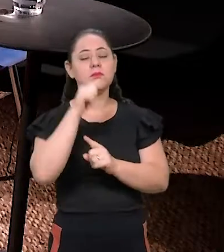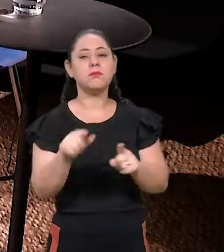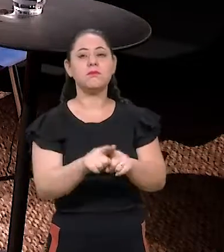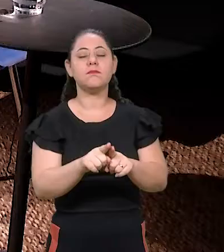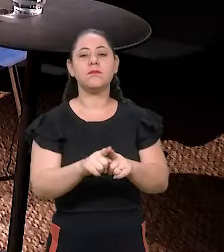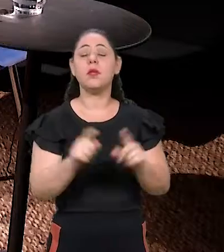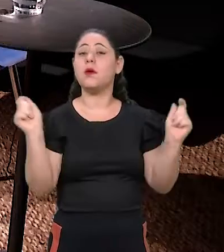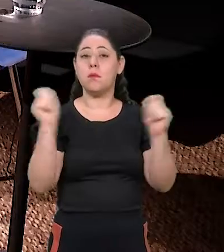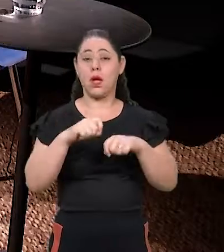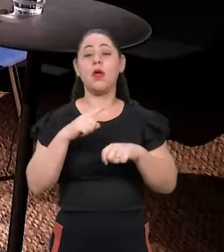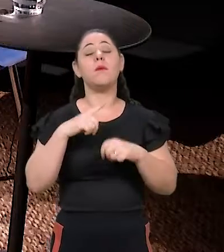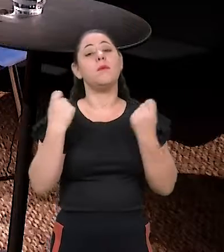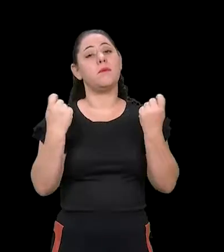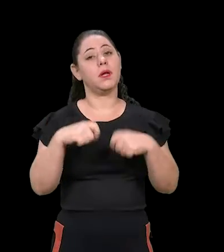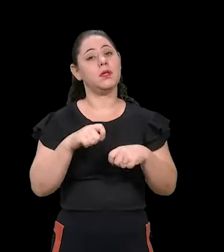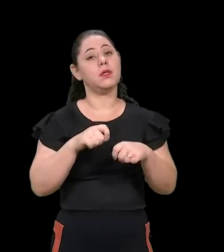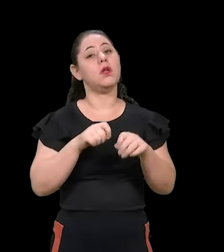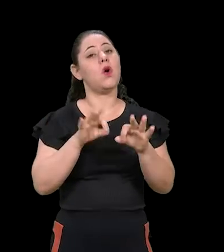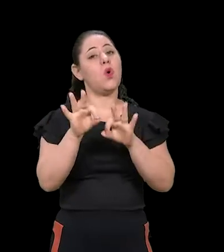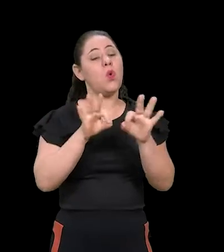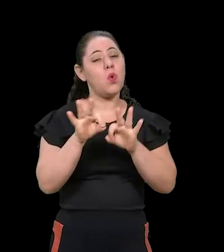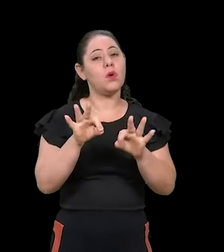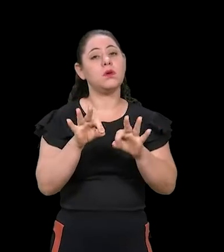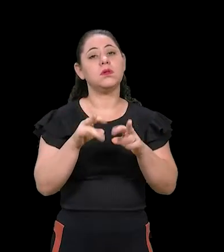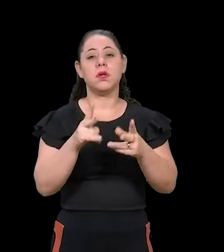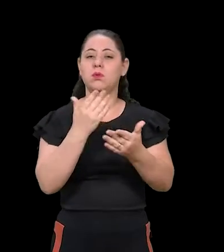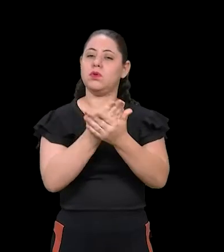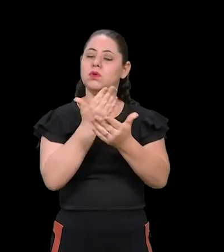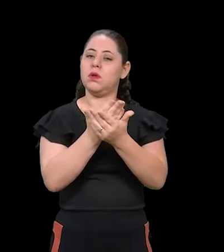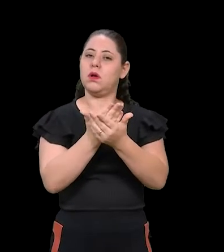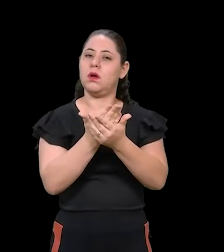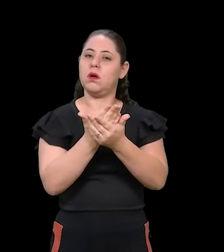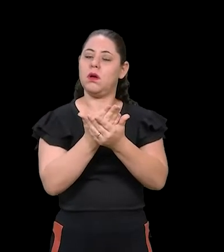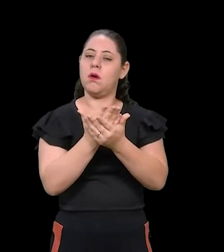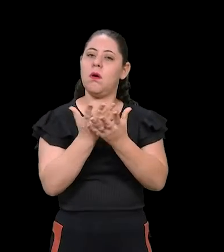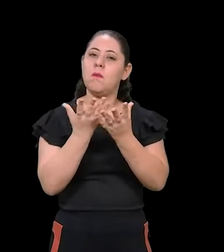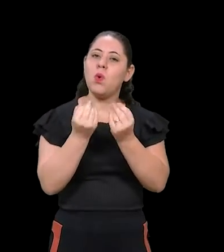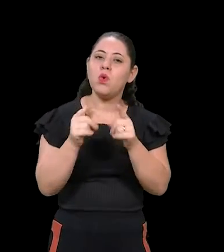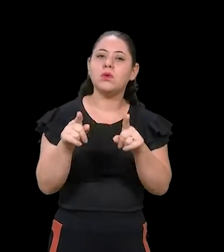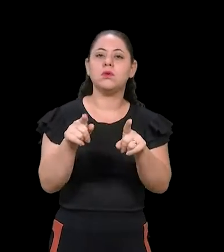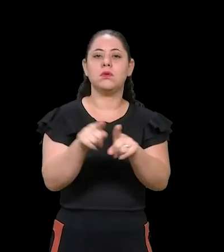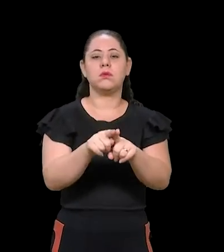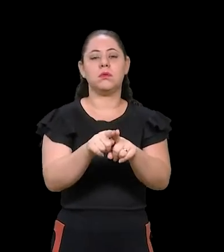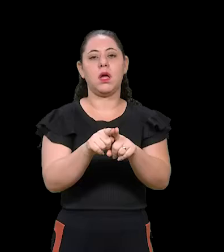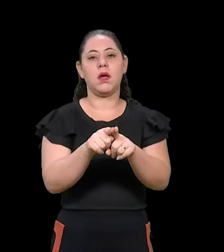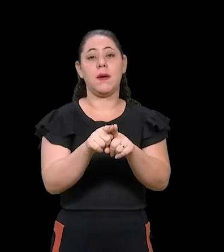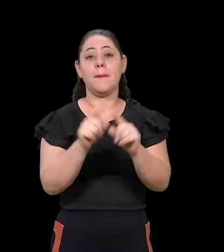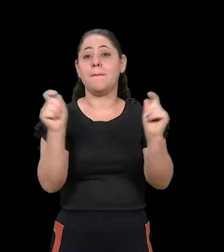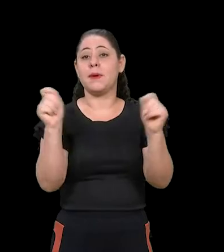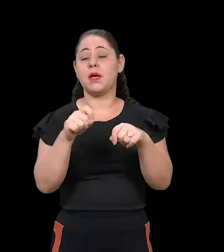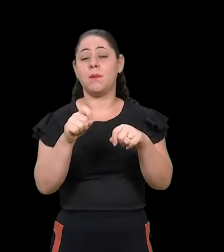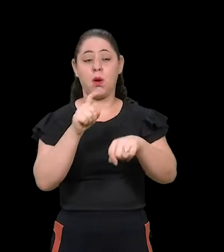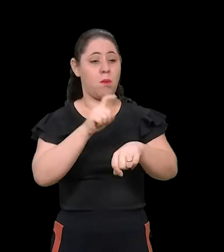posso, né? Essa é a lógica. Eu tenho que estar preparado, eu sempre procurei estudar bastante, sempre procurei, né,